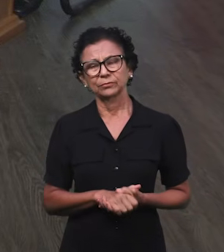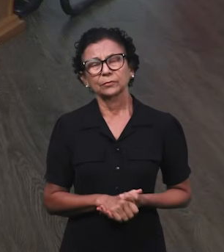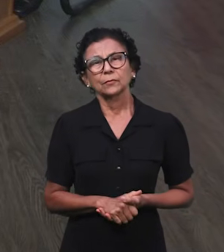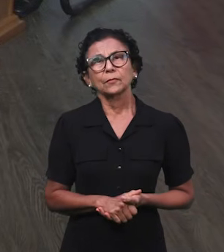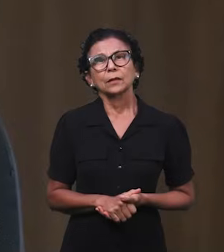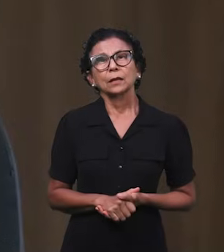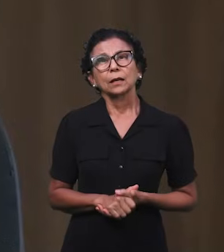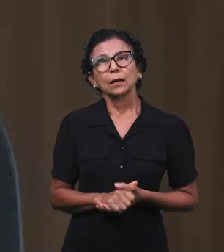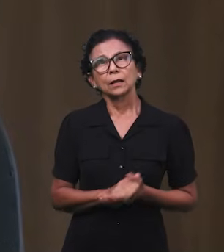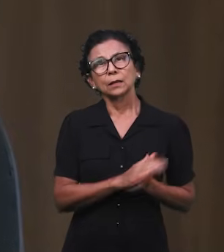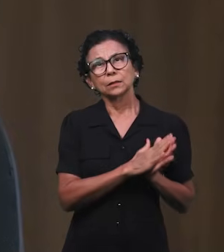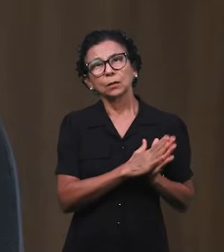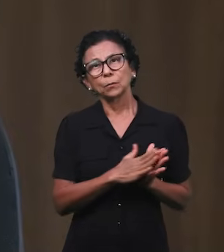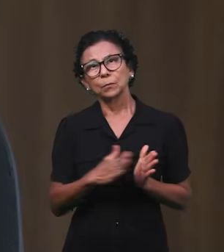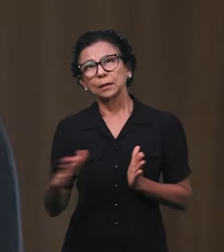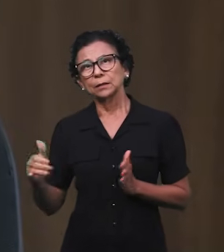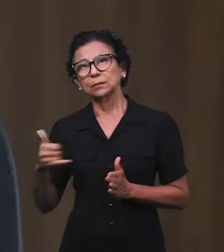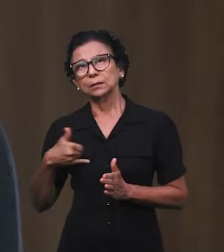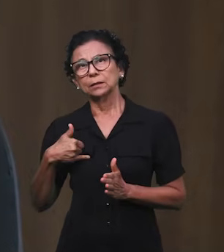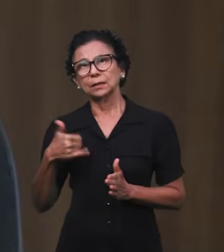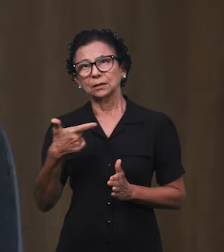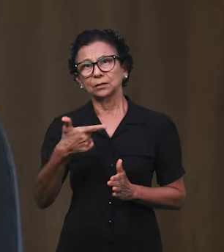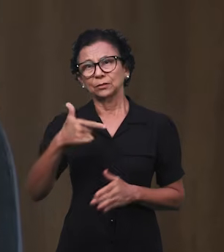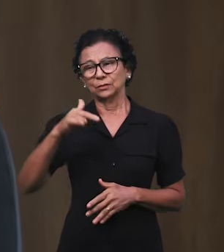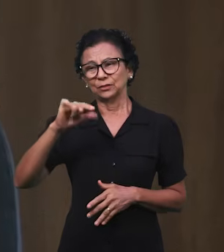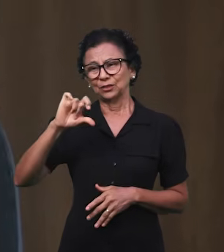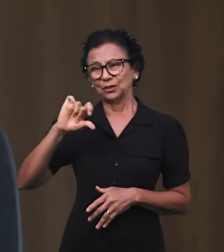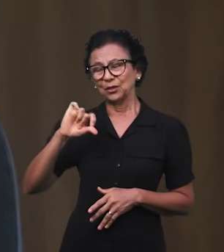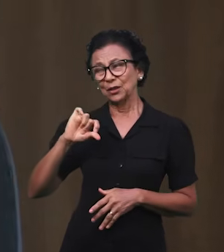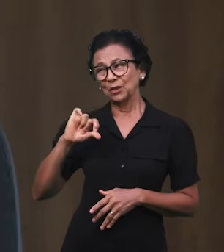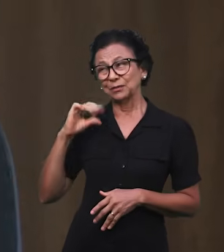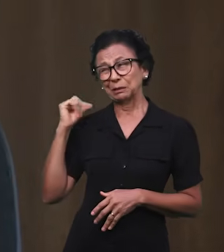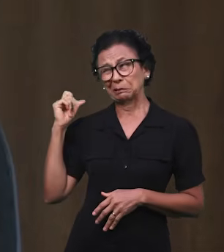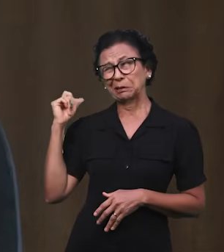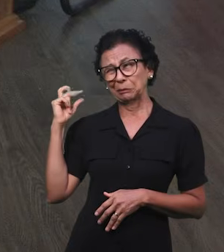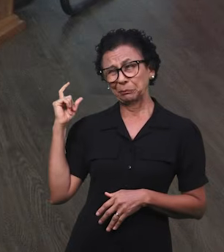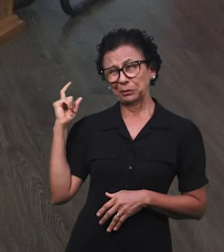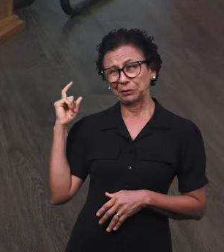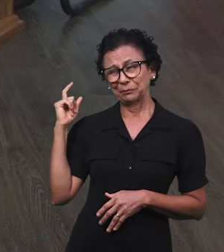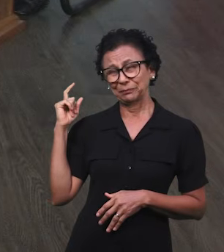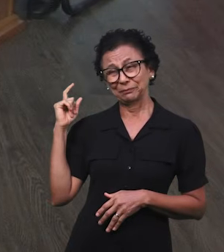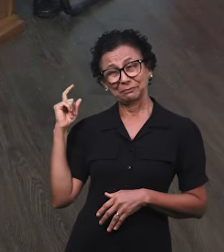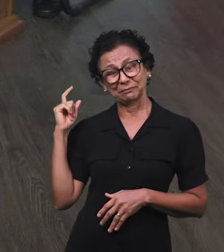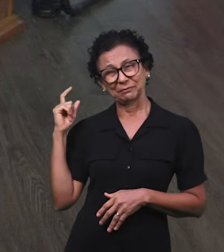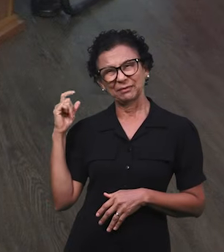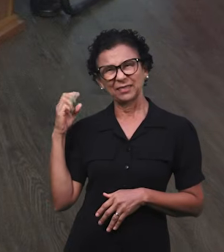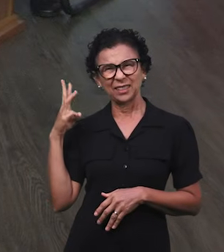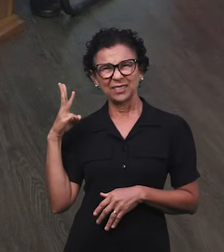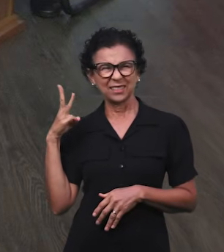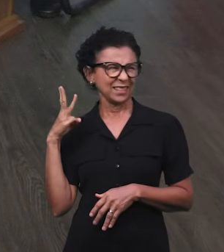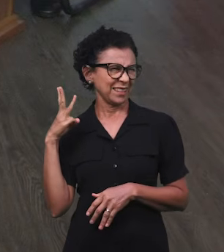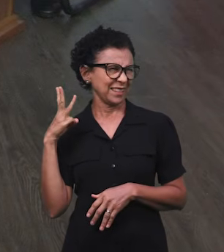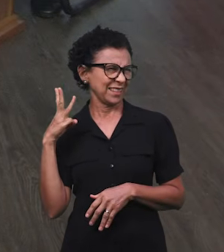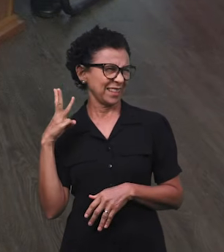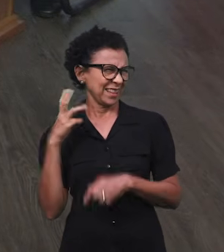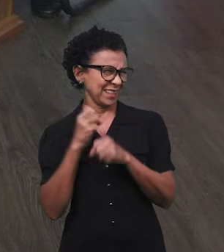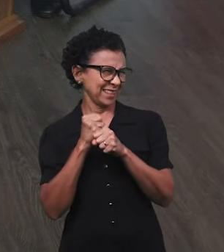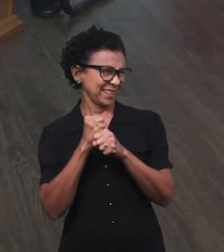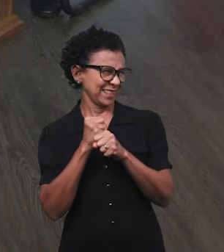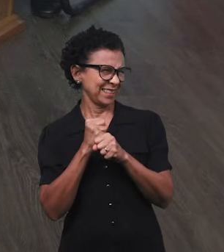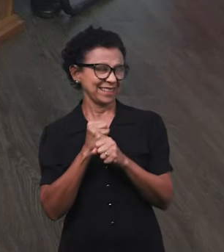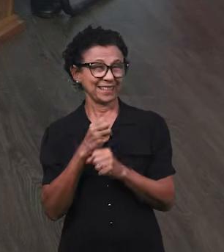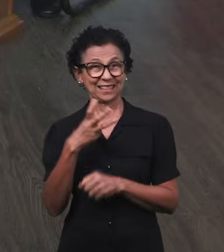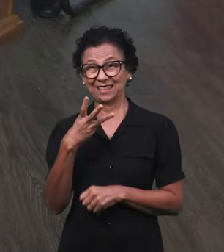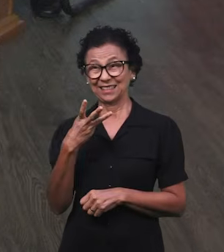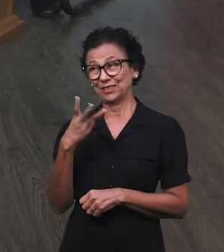Depois, eu aos 29 anos, já tem um tempinho, Uns 3 anos, talvez? 3 com 0 na